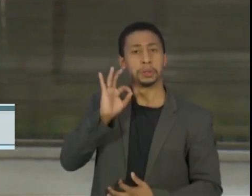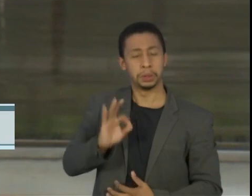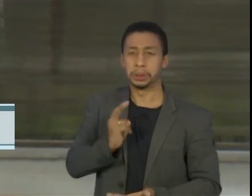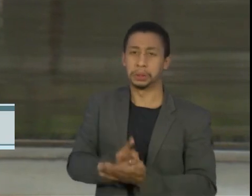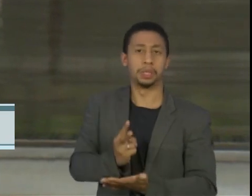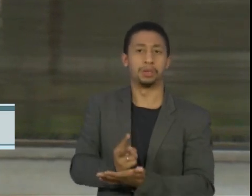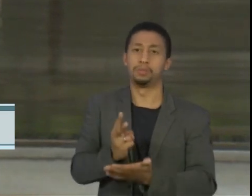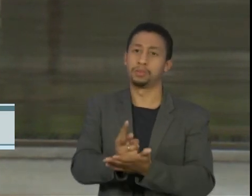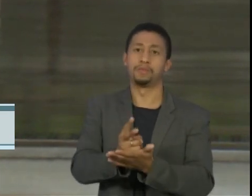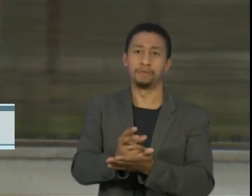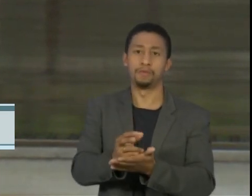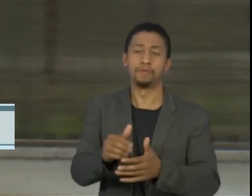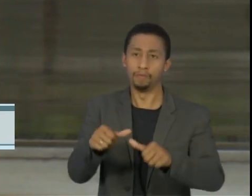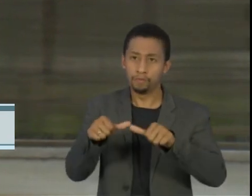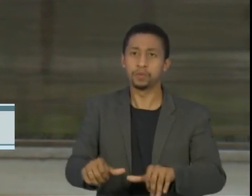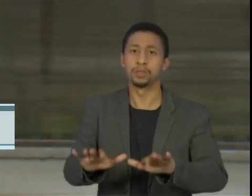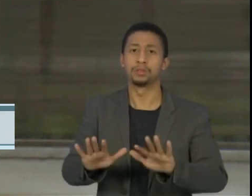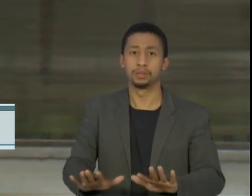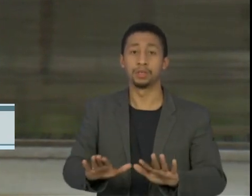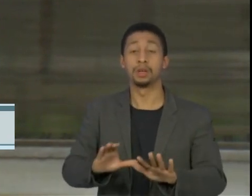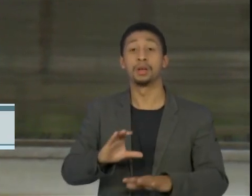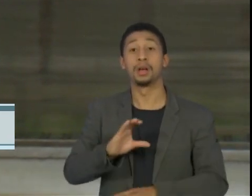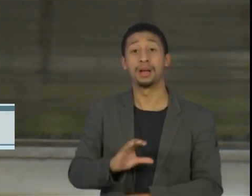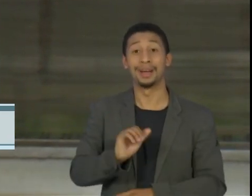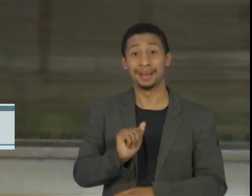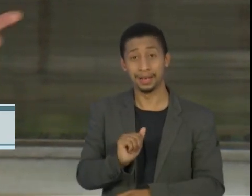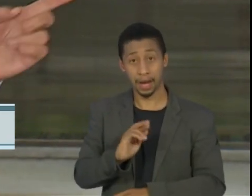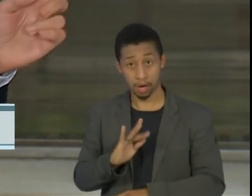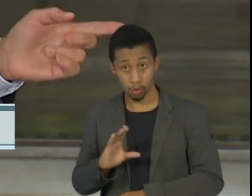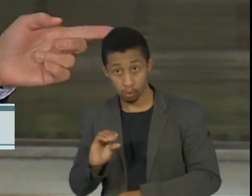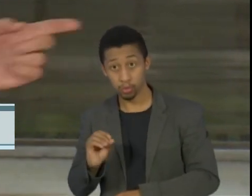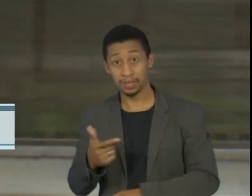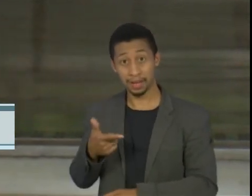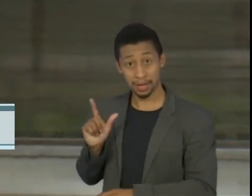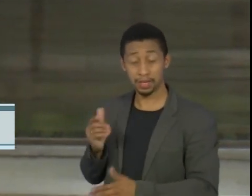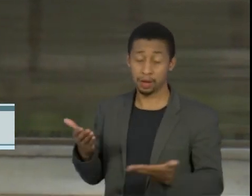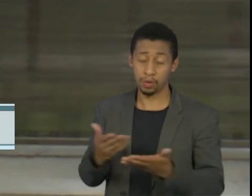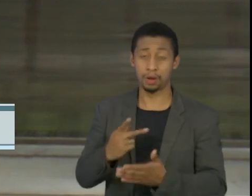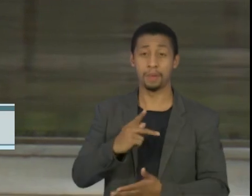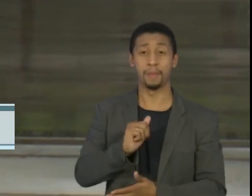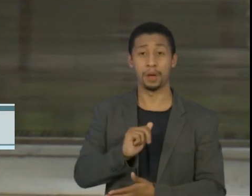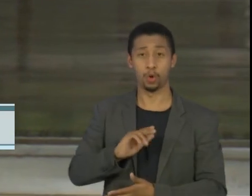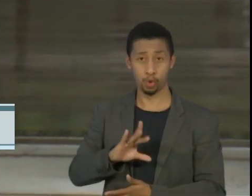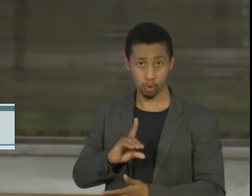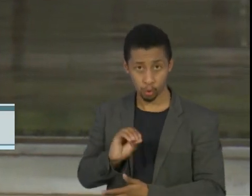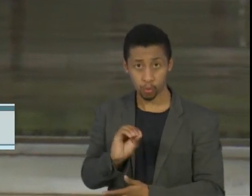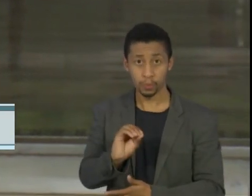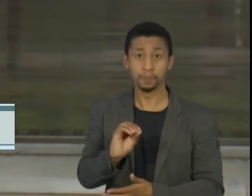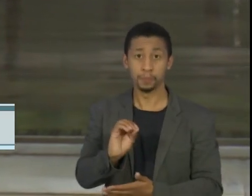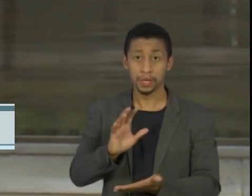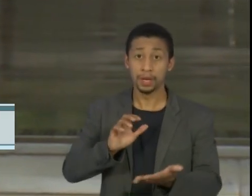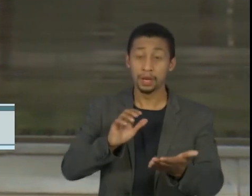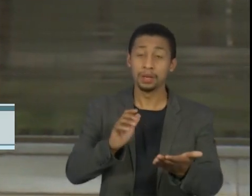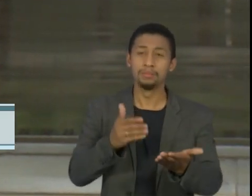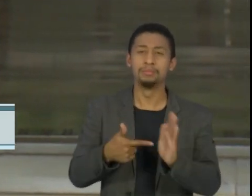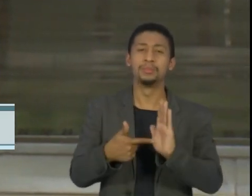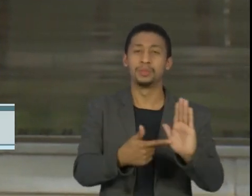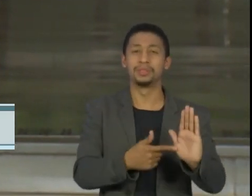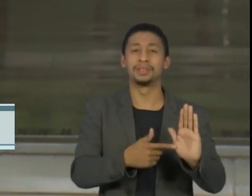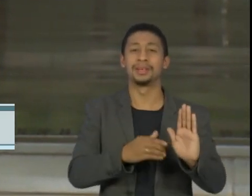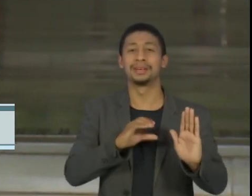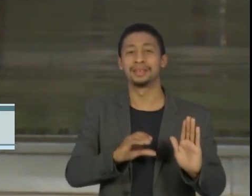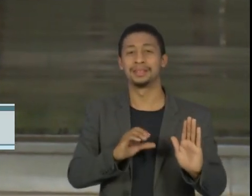sucede o doutor Carlos Carvalho, é o doutor Paulo Menezes. E antes de passar a palavra a você, Paulo, registrar a presença da Cristina Megide, que